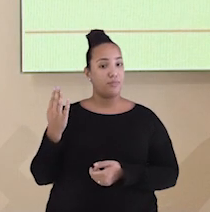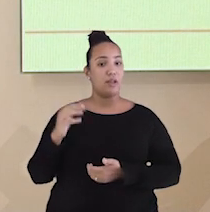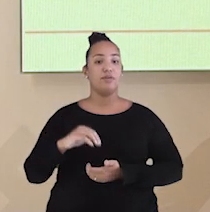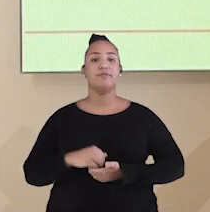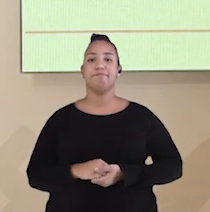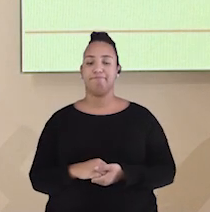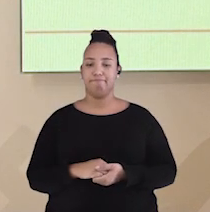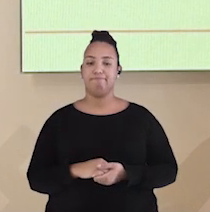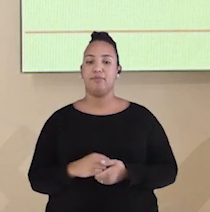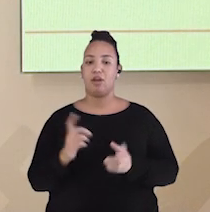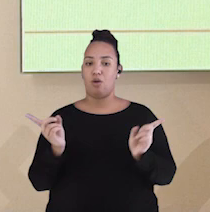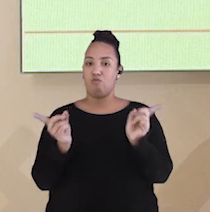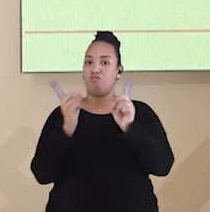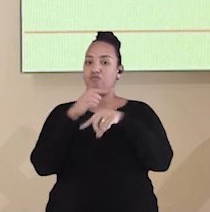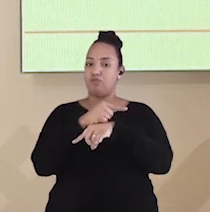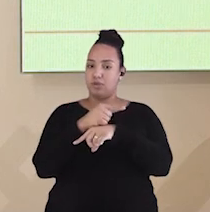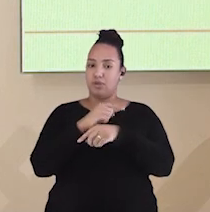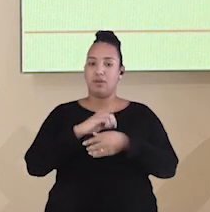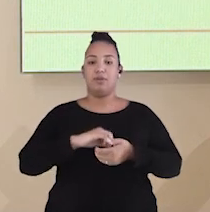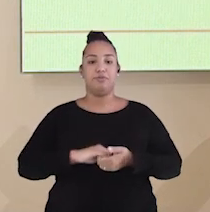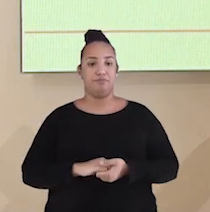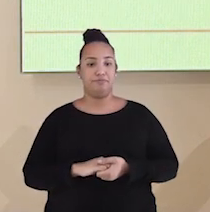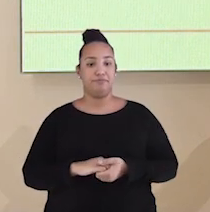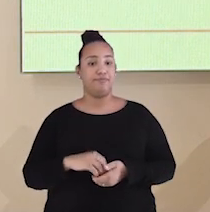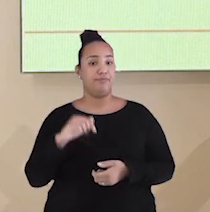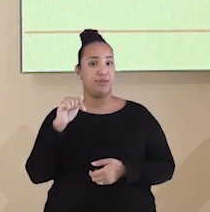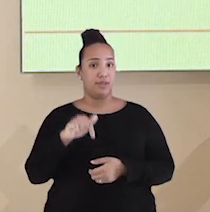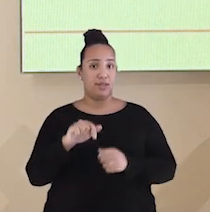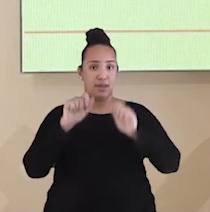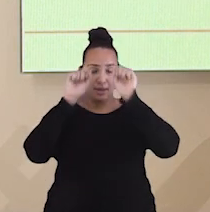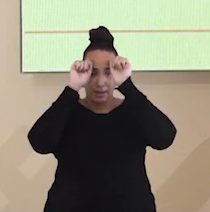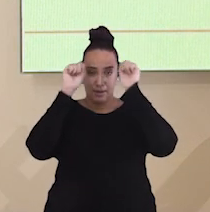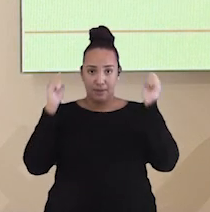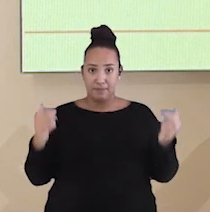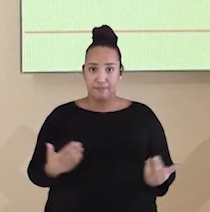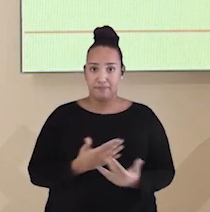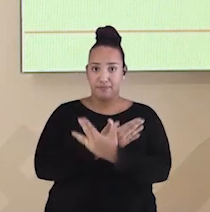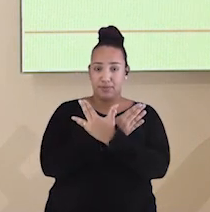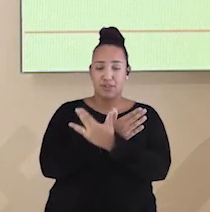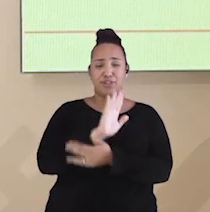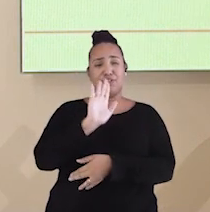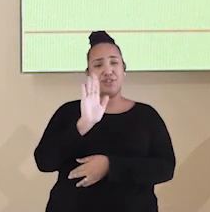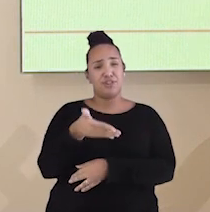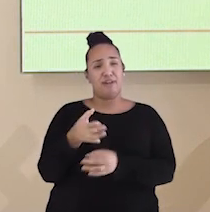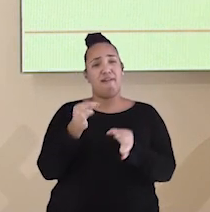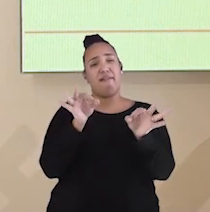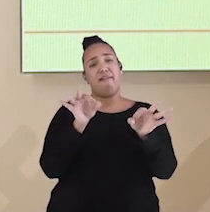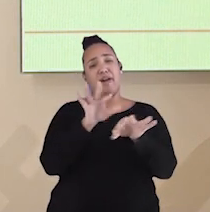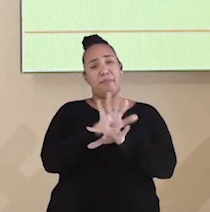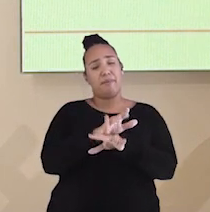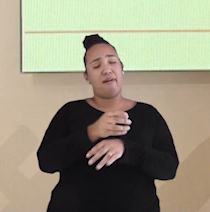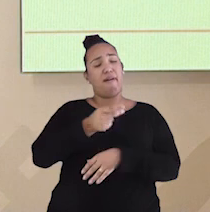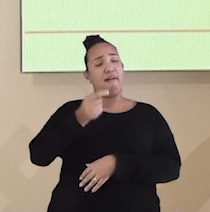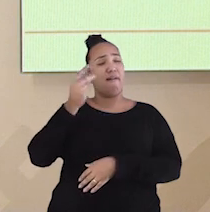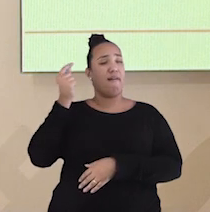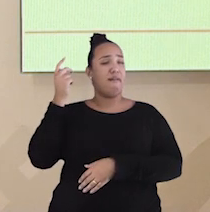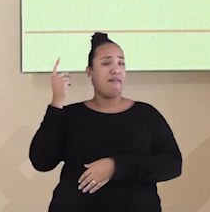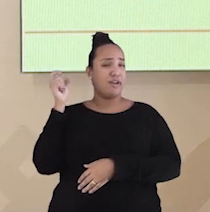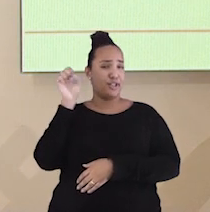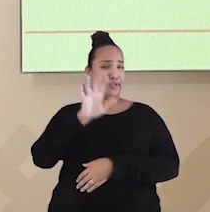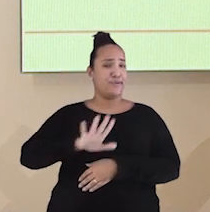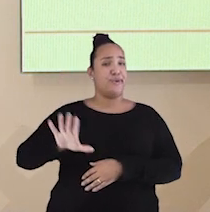Falso. Foi justamente ao contrário. A civilização maia foi extinta séculos antes da chegada dos